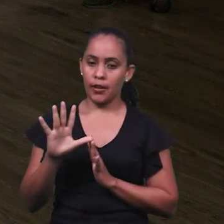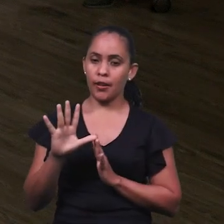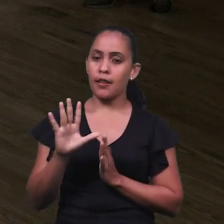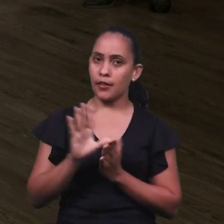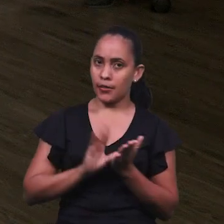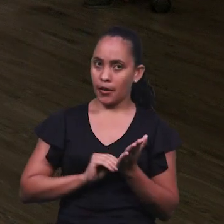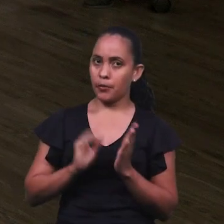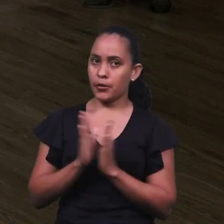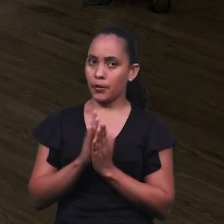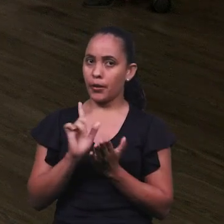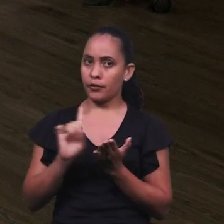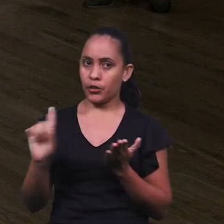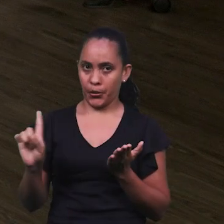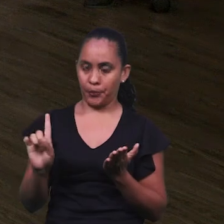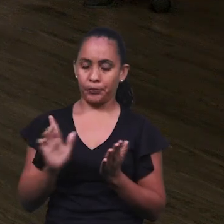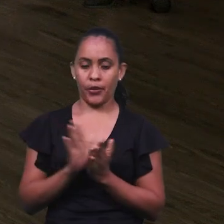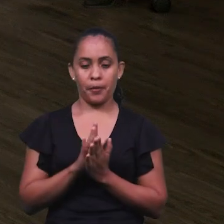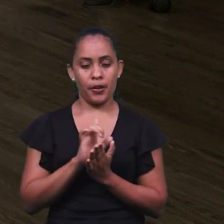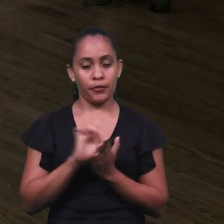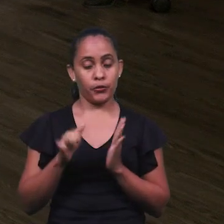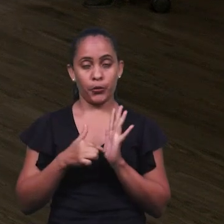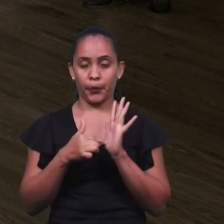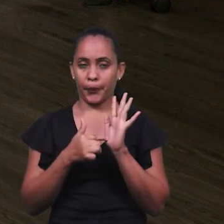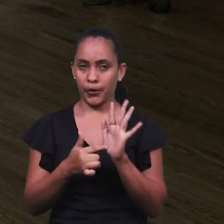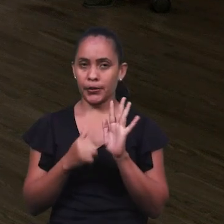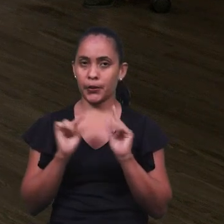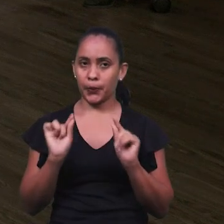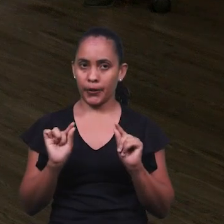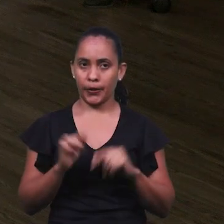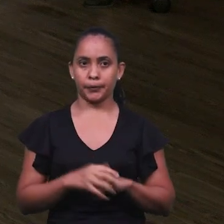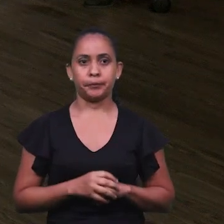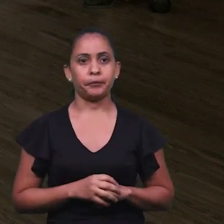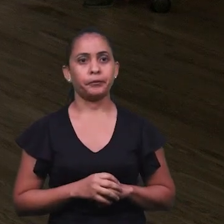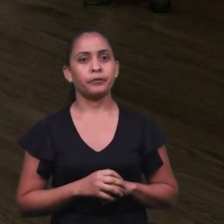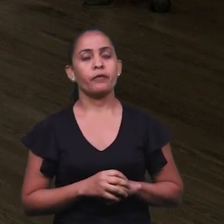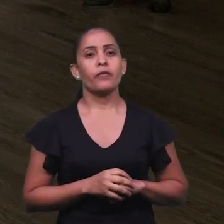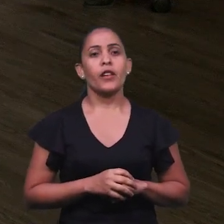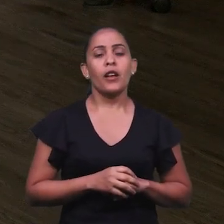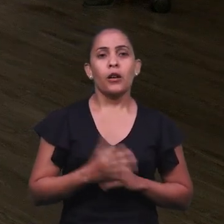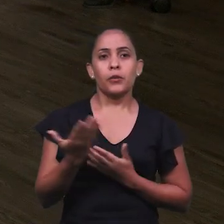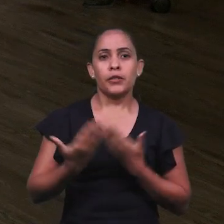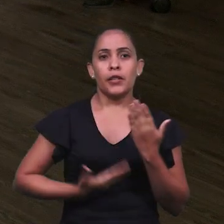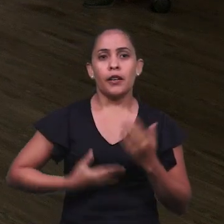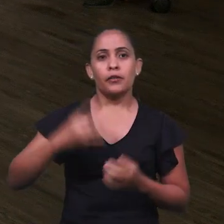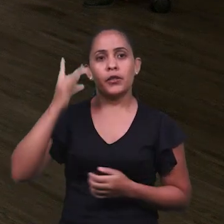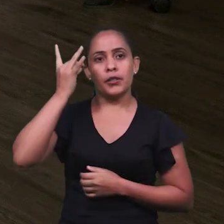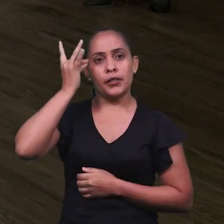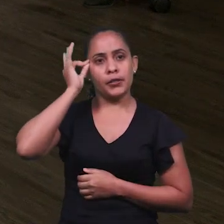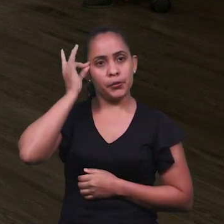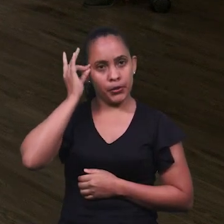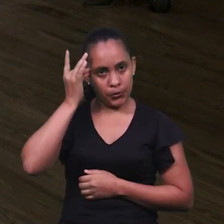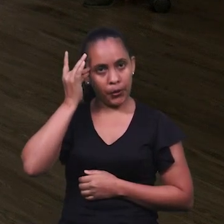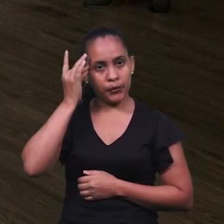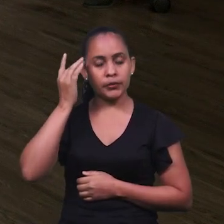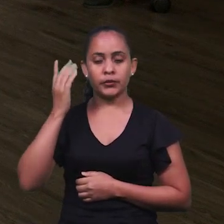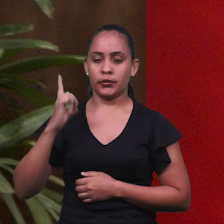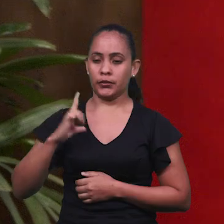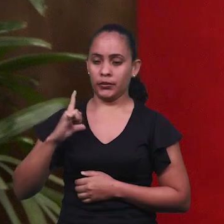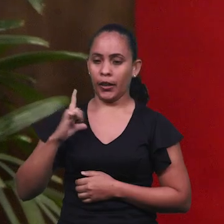Bíblia. A palavra de Deus diz que o homem espiritual a tudo